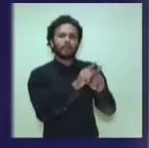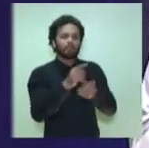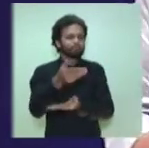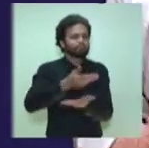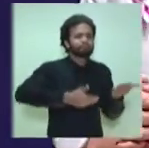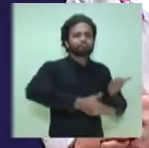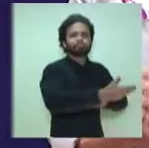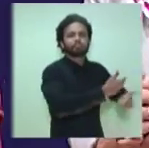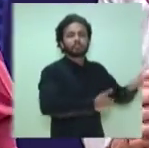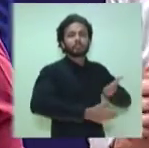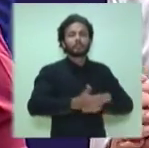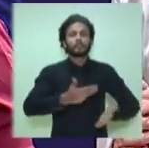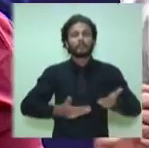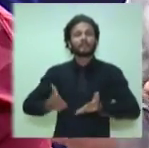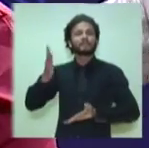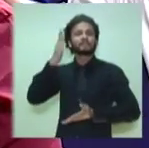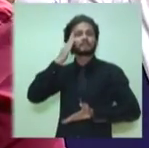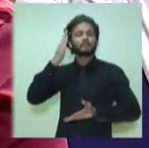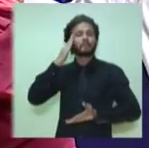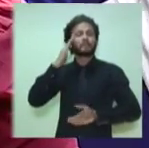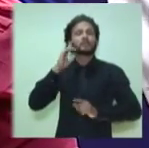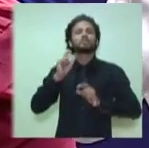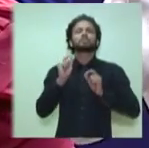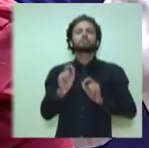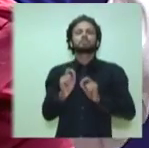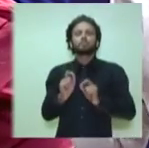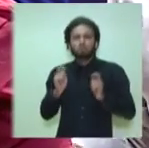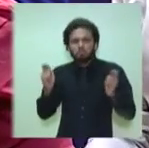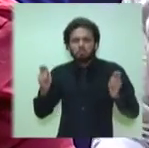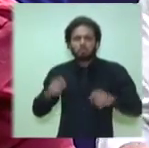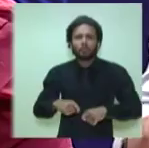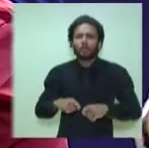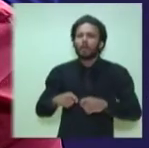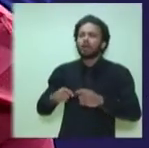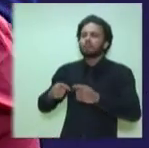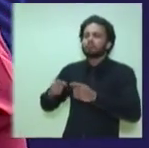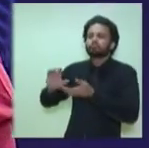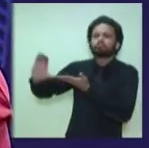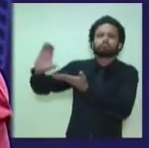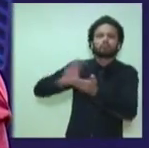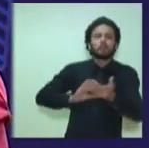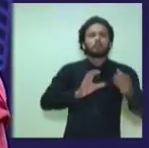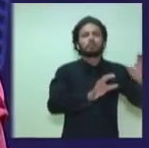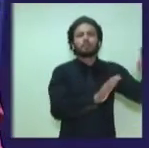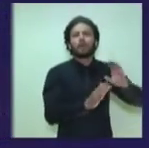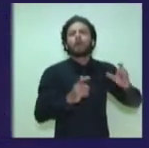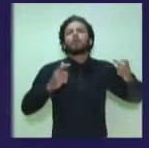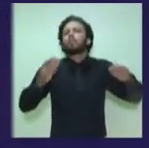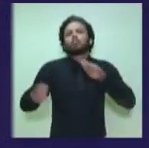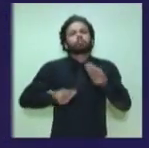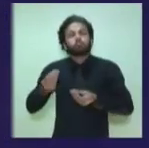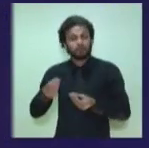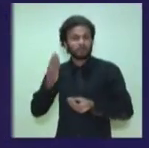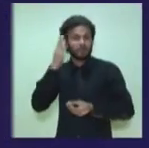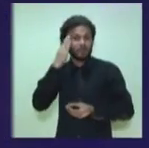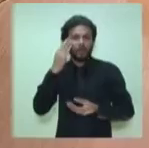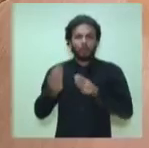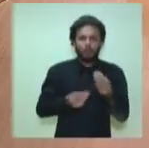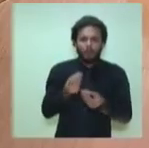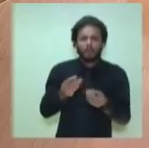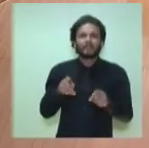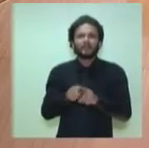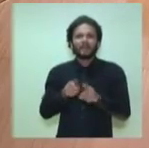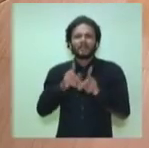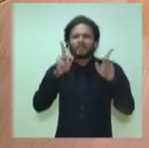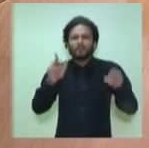corretas. Ir e saber onde está o financiamento, inclusive, para nós podermos fazer disso uma boa limonada.